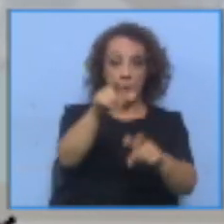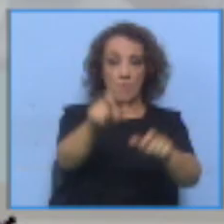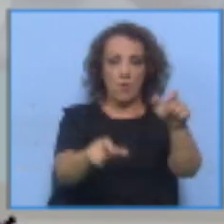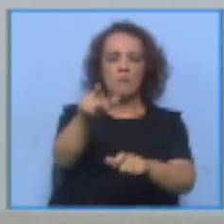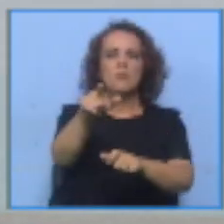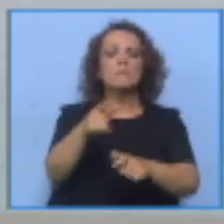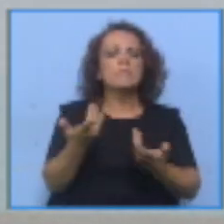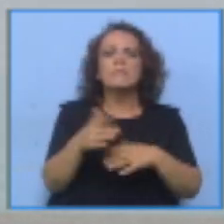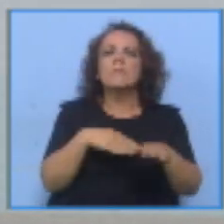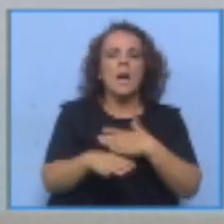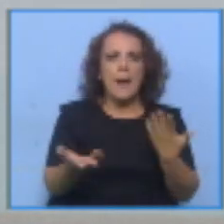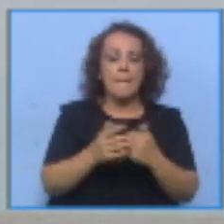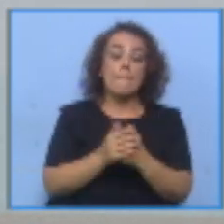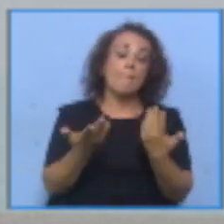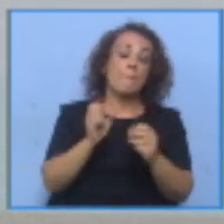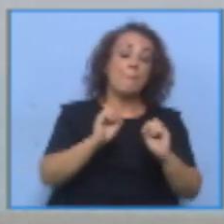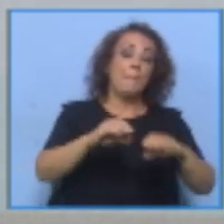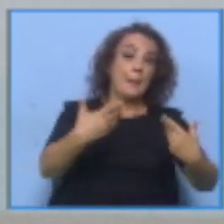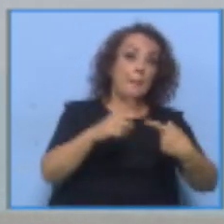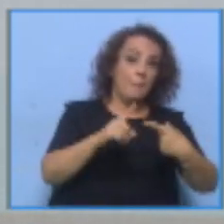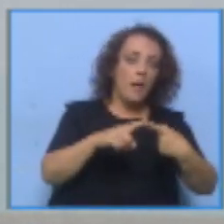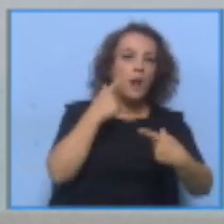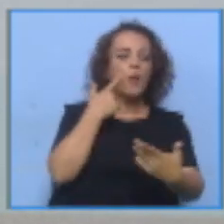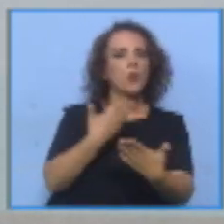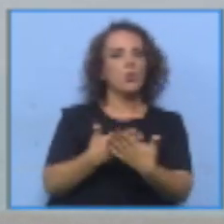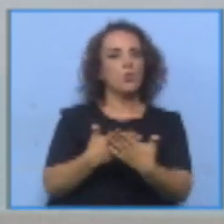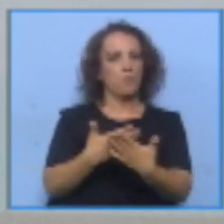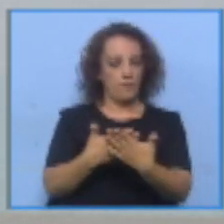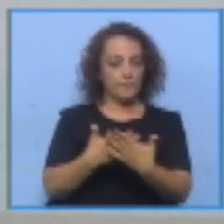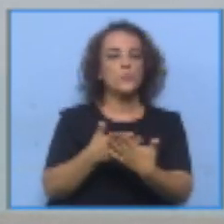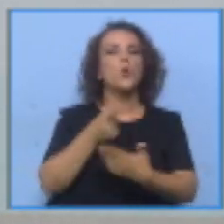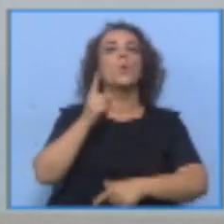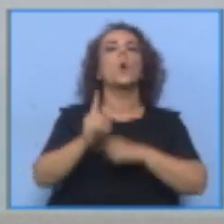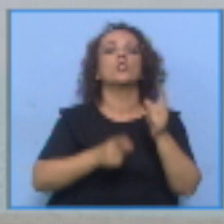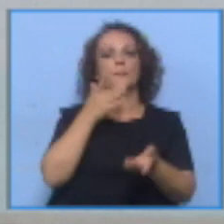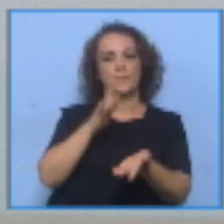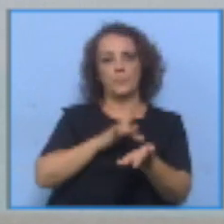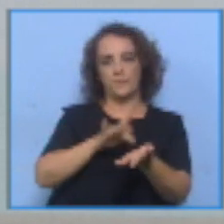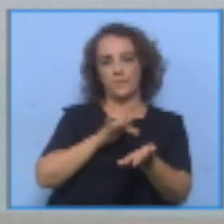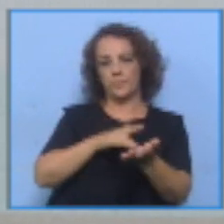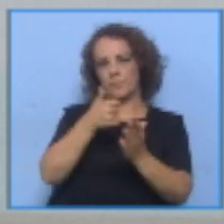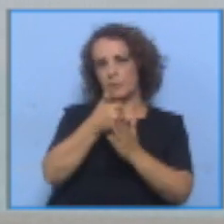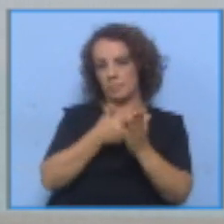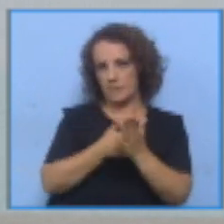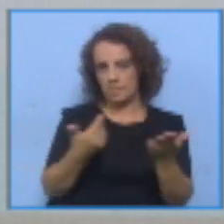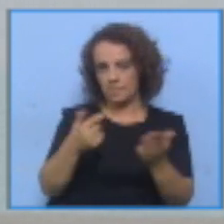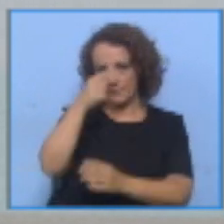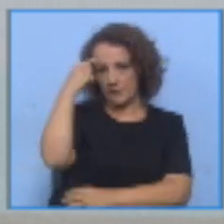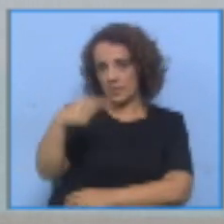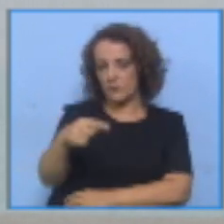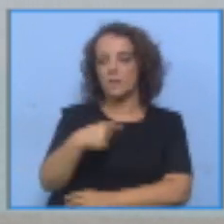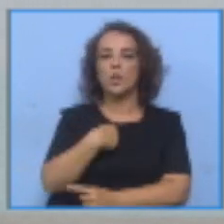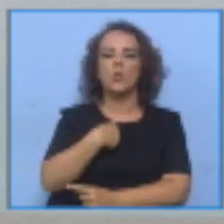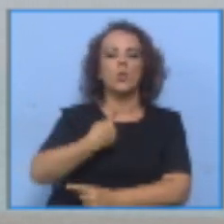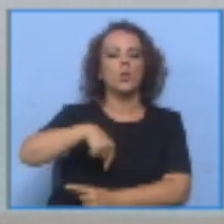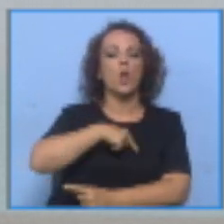aí o primeiro que se pode fazer é testemunhar aquilo que é o Evangelho, porque, como dizia, é difícil a gente com muitas